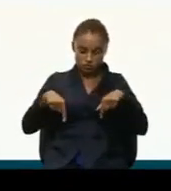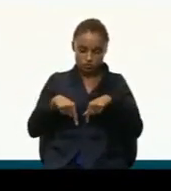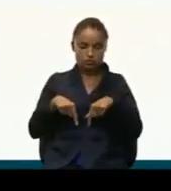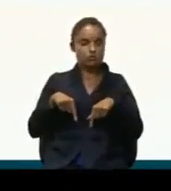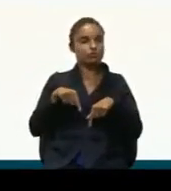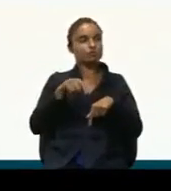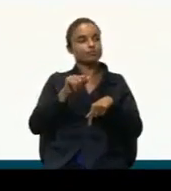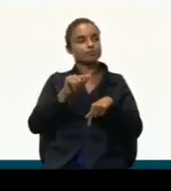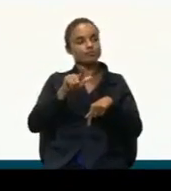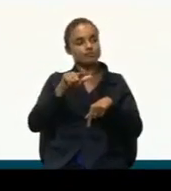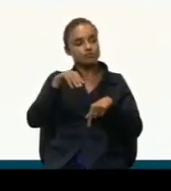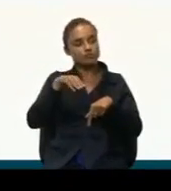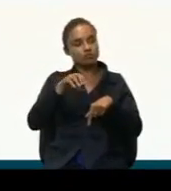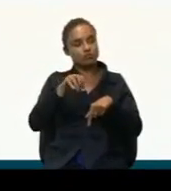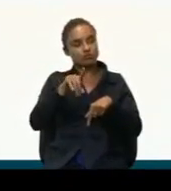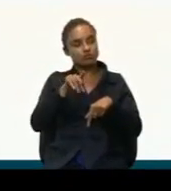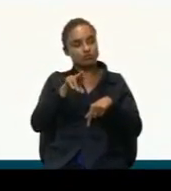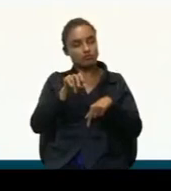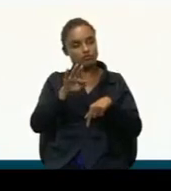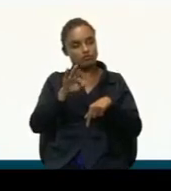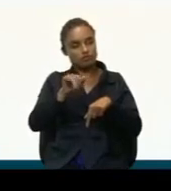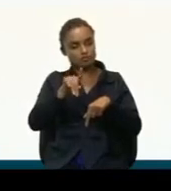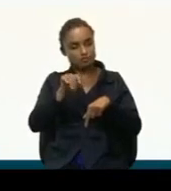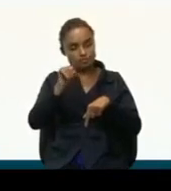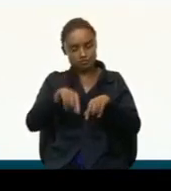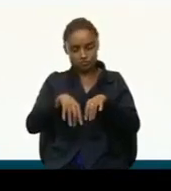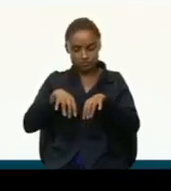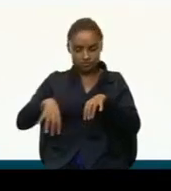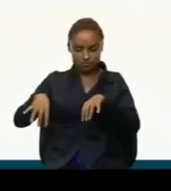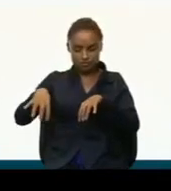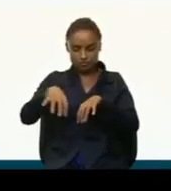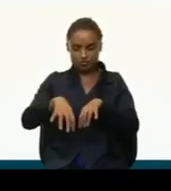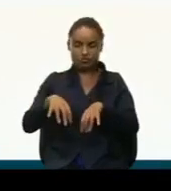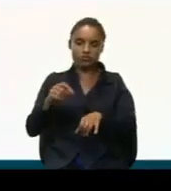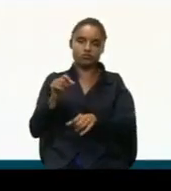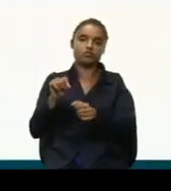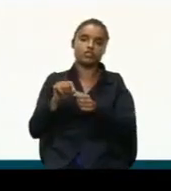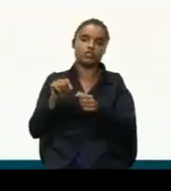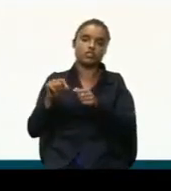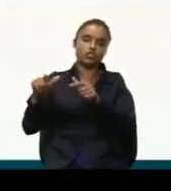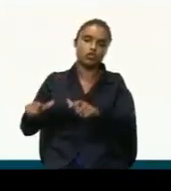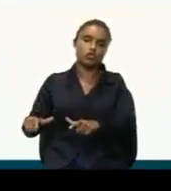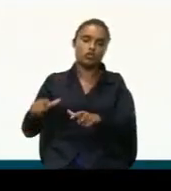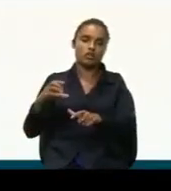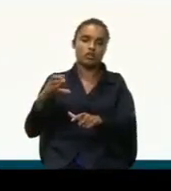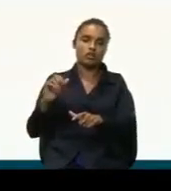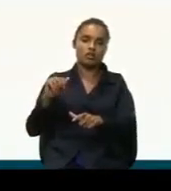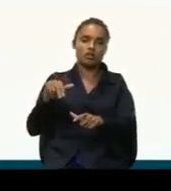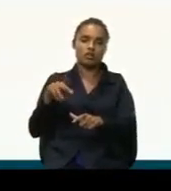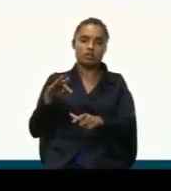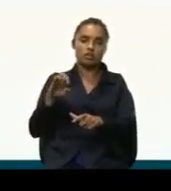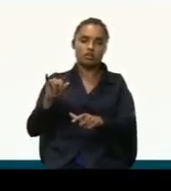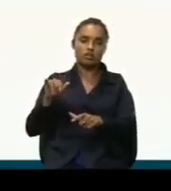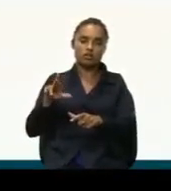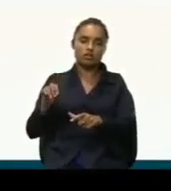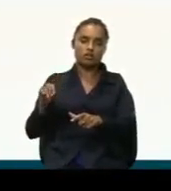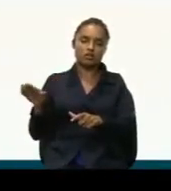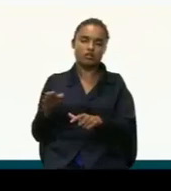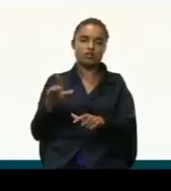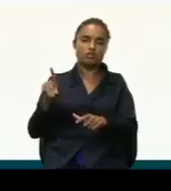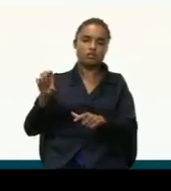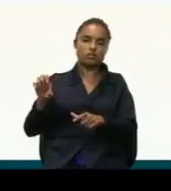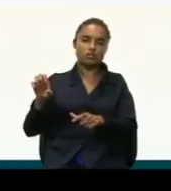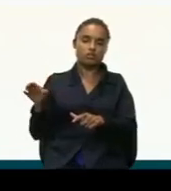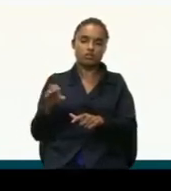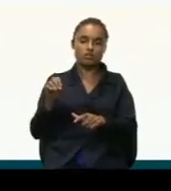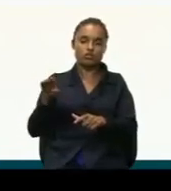para descarte aqui, enfim, a gente vai montando o nosso canteiro de obra. E a gente tem o ápice da obra, que é aquele momento